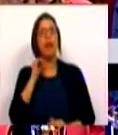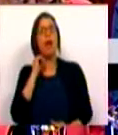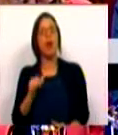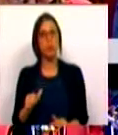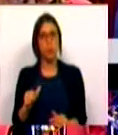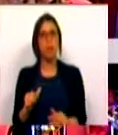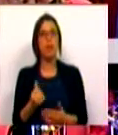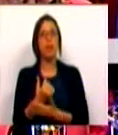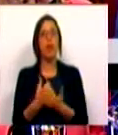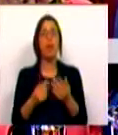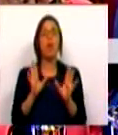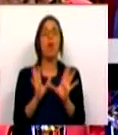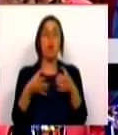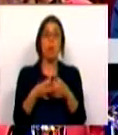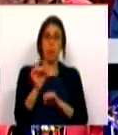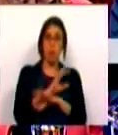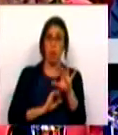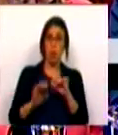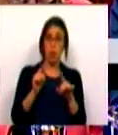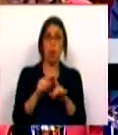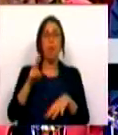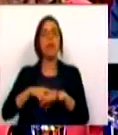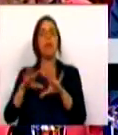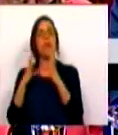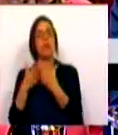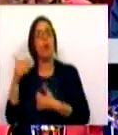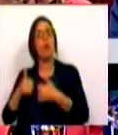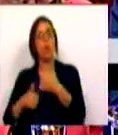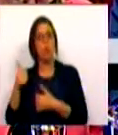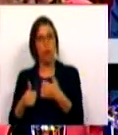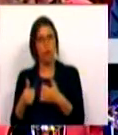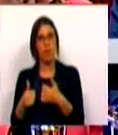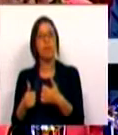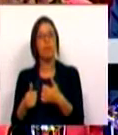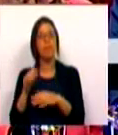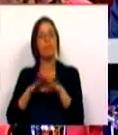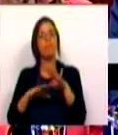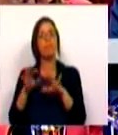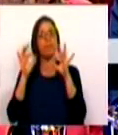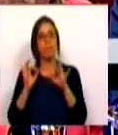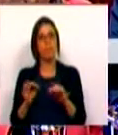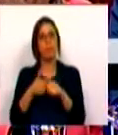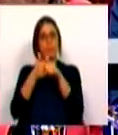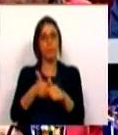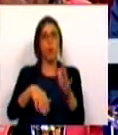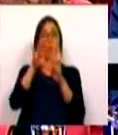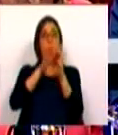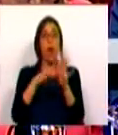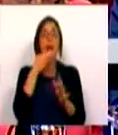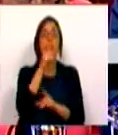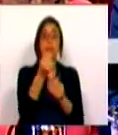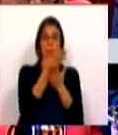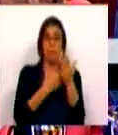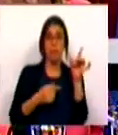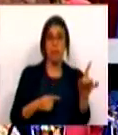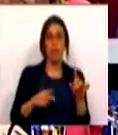autorização da parte da Comissão Europeia e da Direção-Geral da Concorrência para que fosse realizada de acordo com condições de mercado.